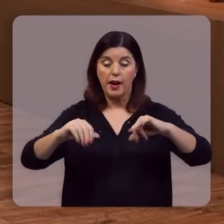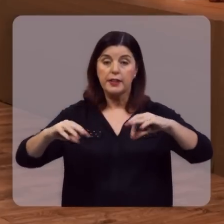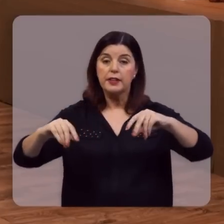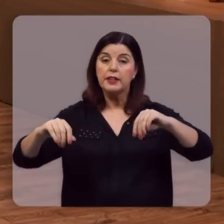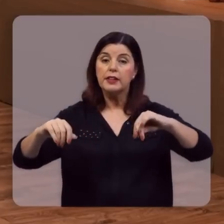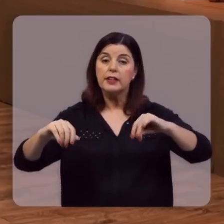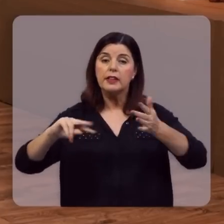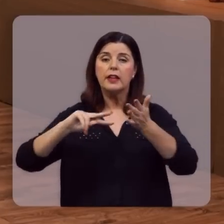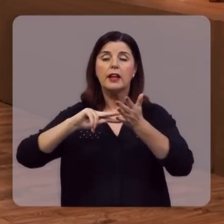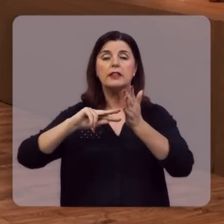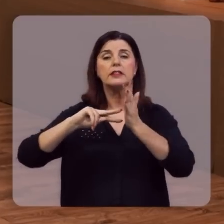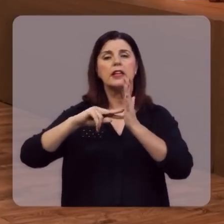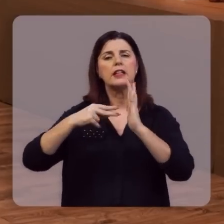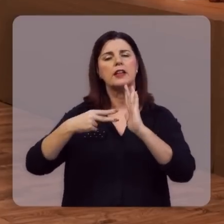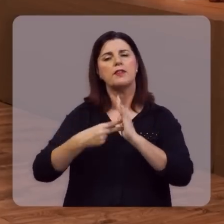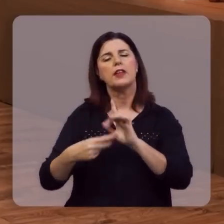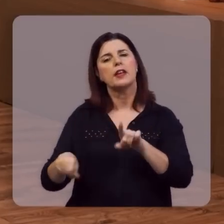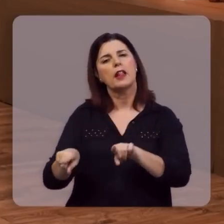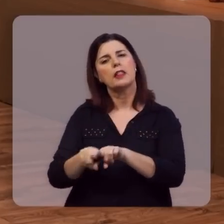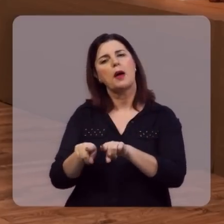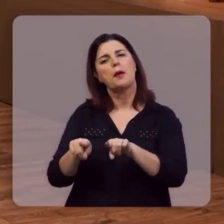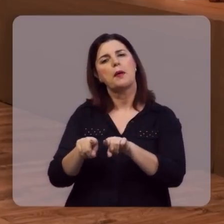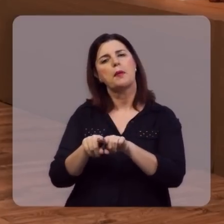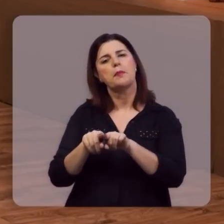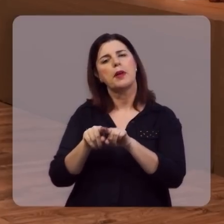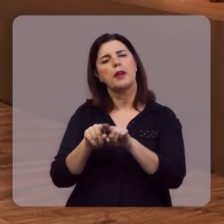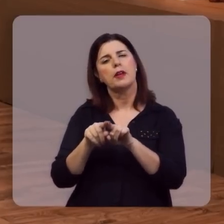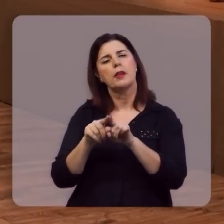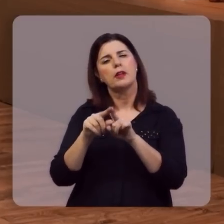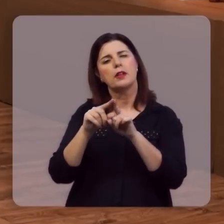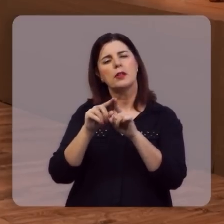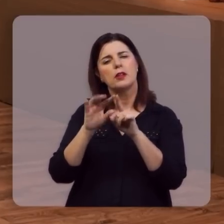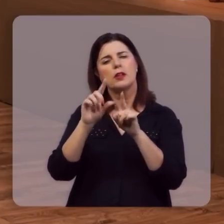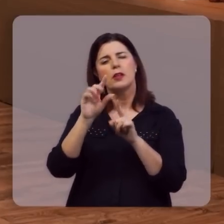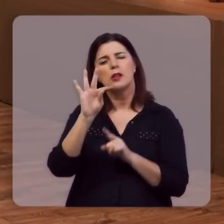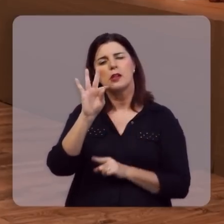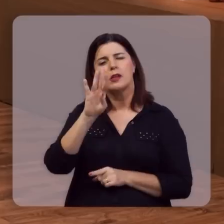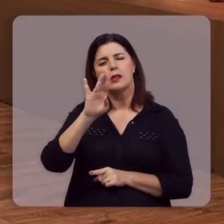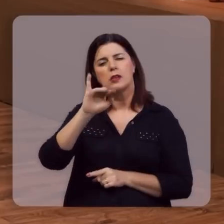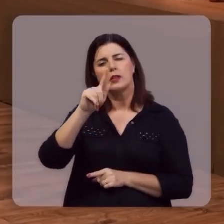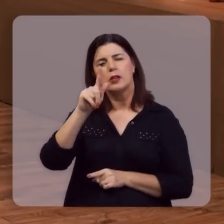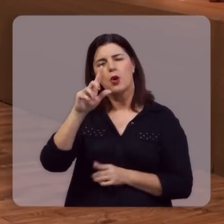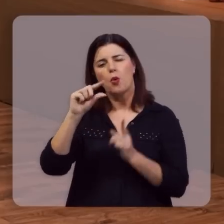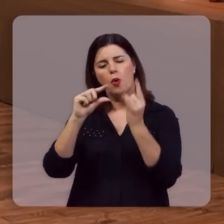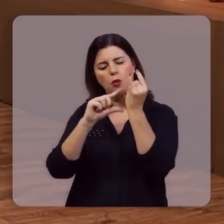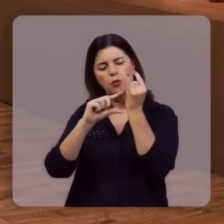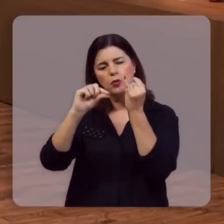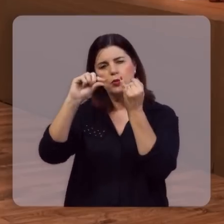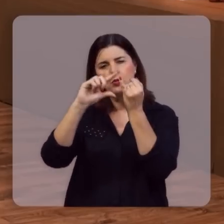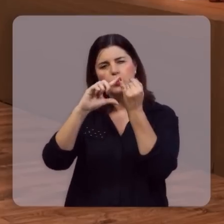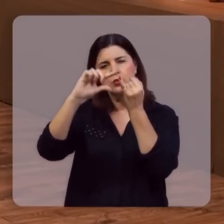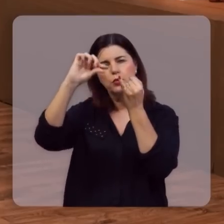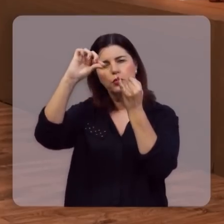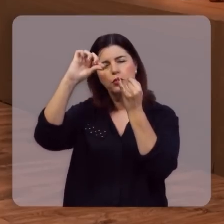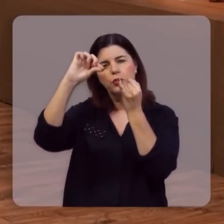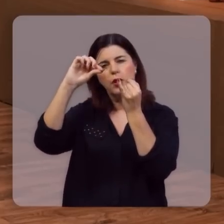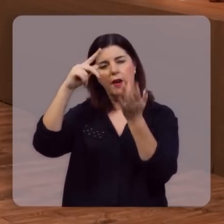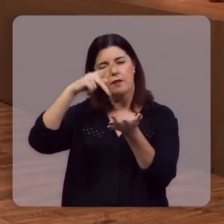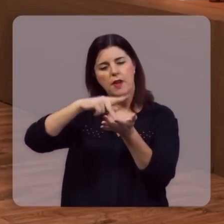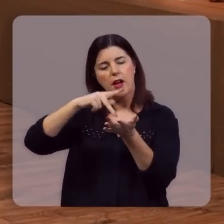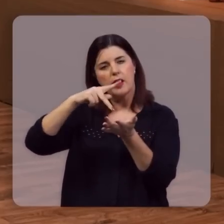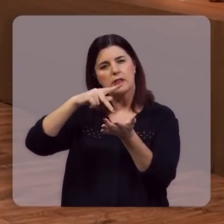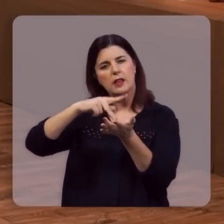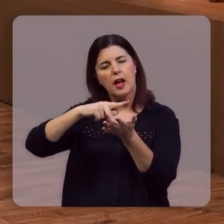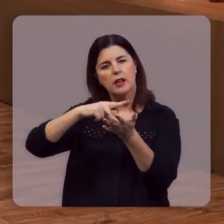farinha também é o símbolo do trigo, do alimento, do pão, da verdade,